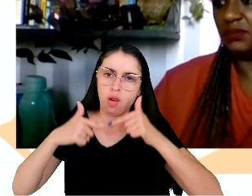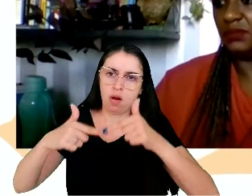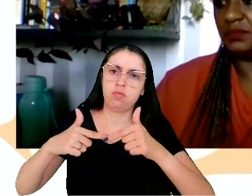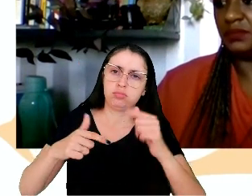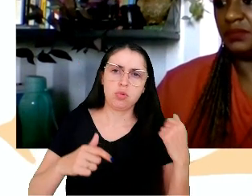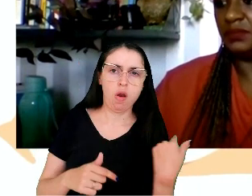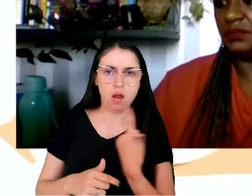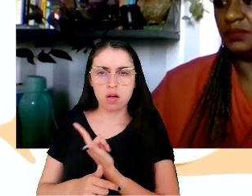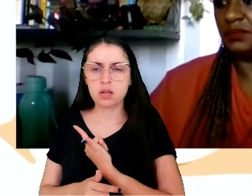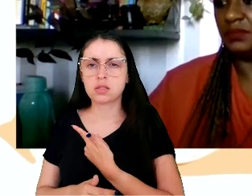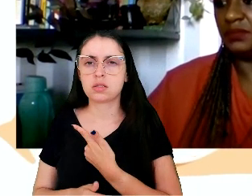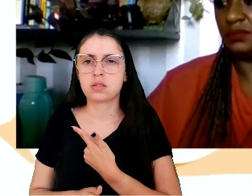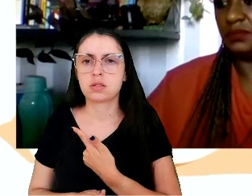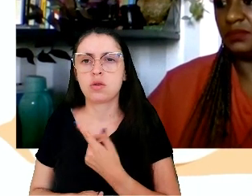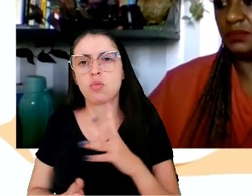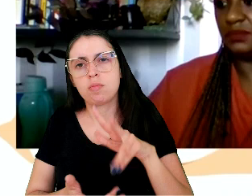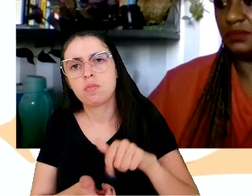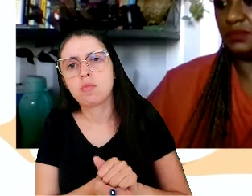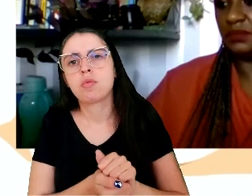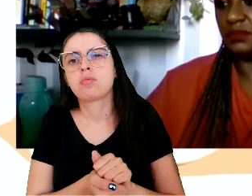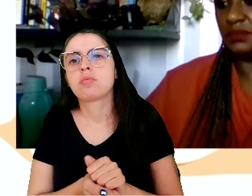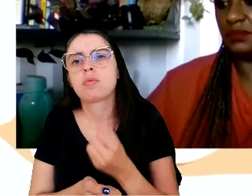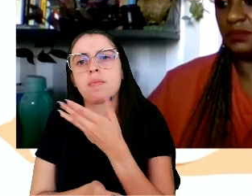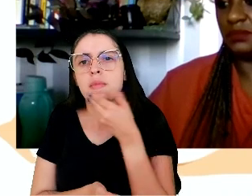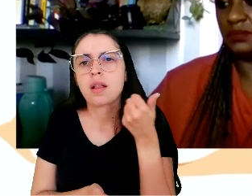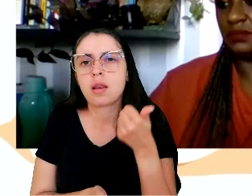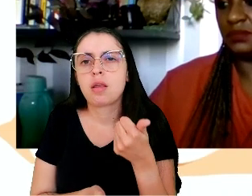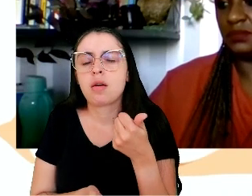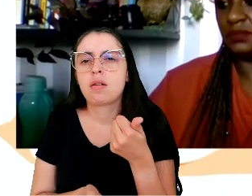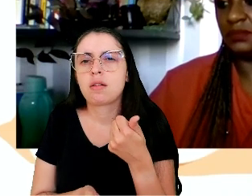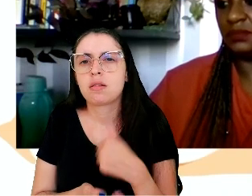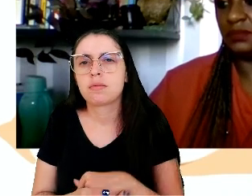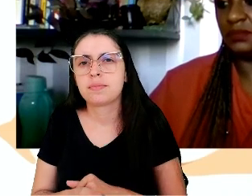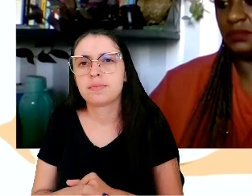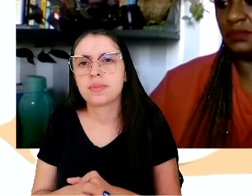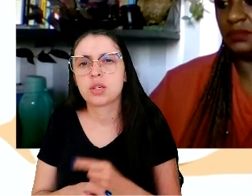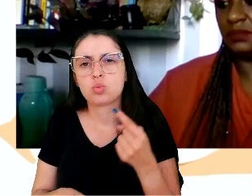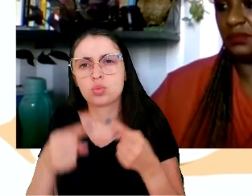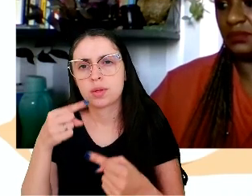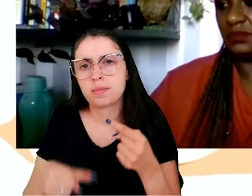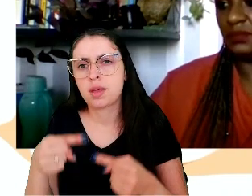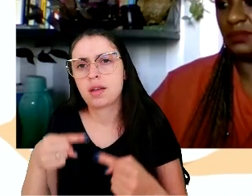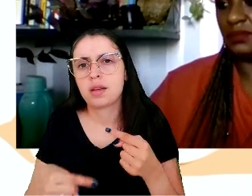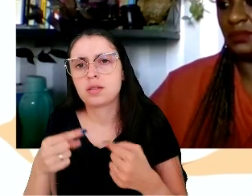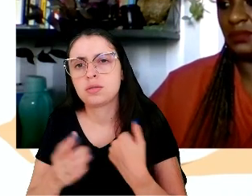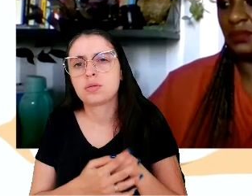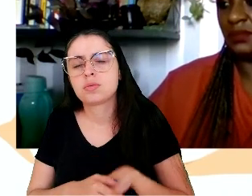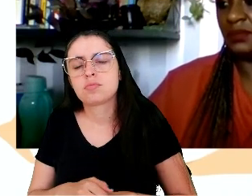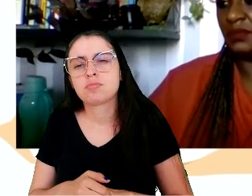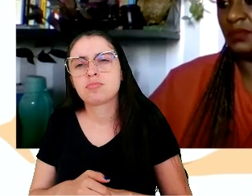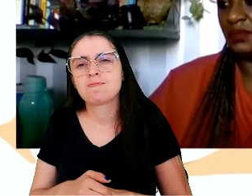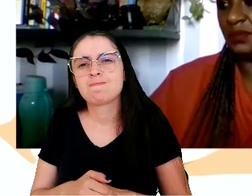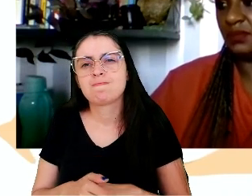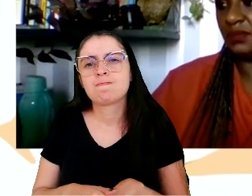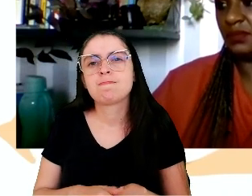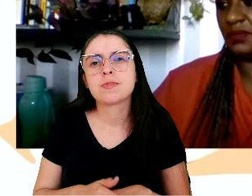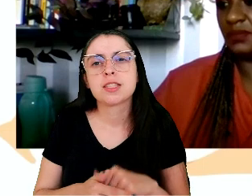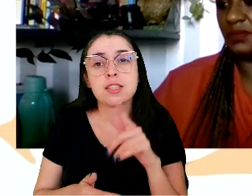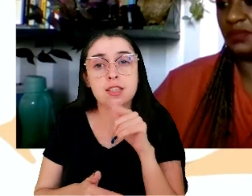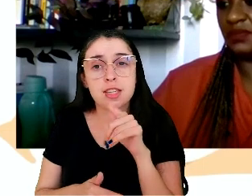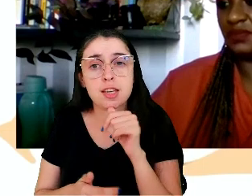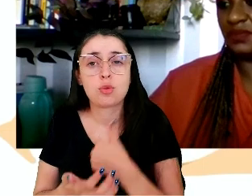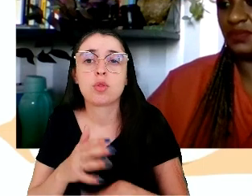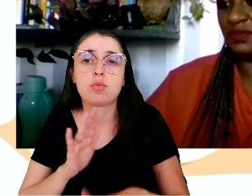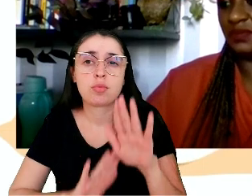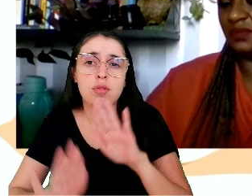nós por um mundo mais sustentável. Eu acho que promover esse debate a respeito do saneamento é primordial.